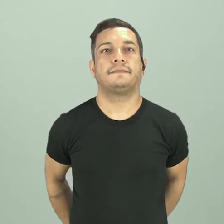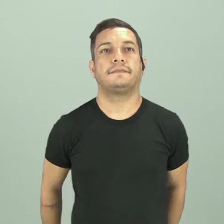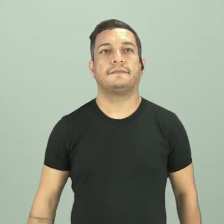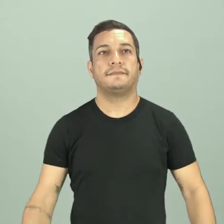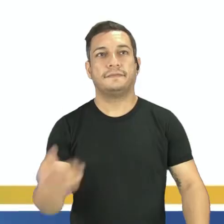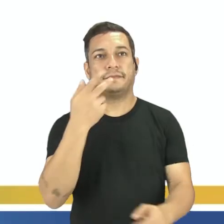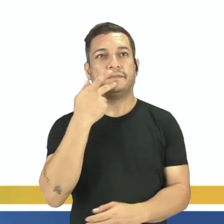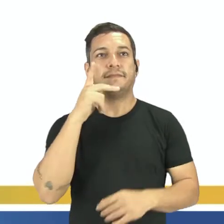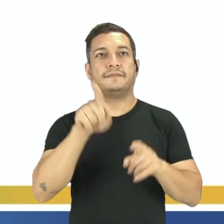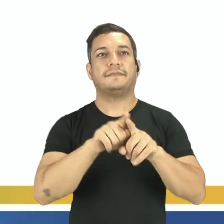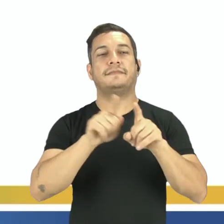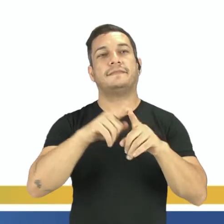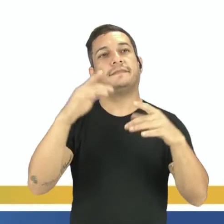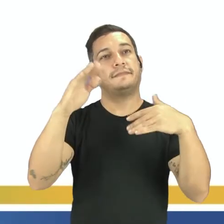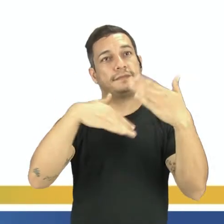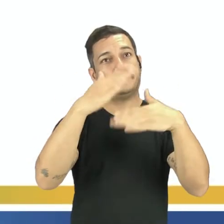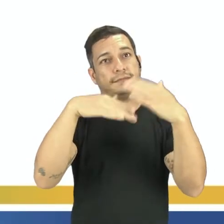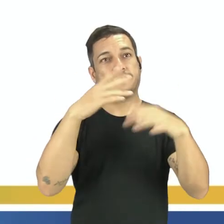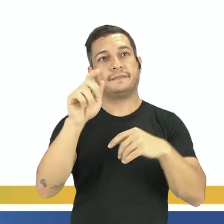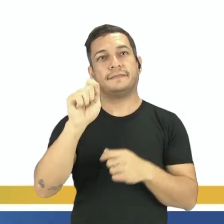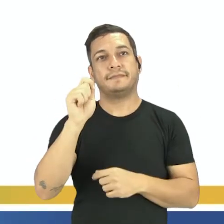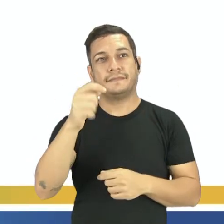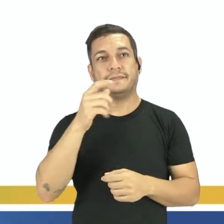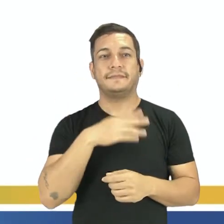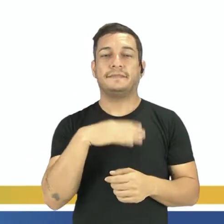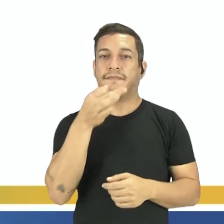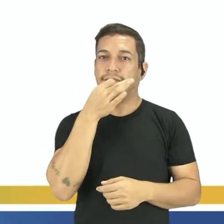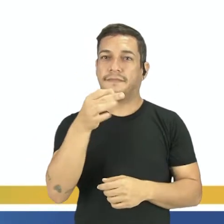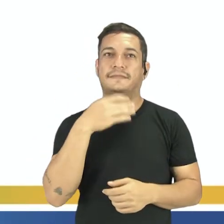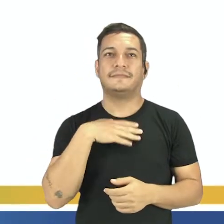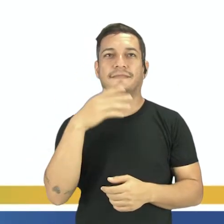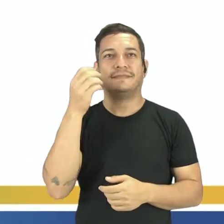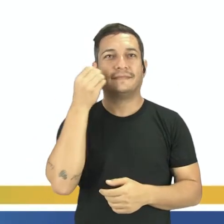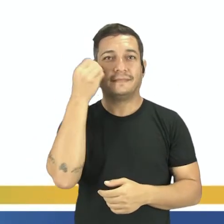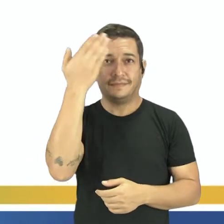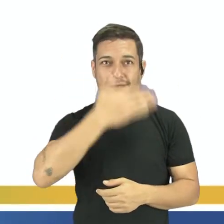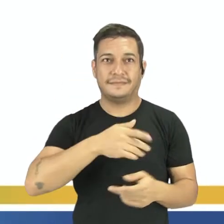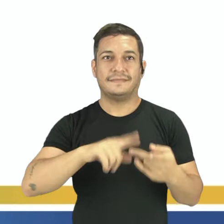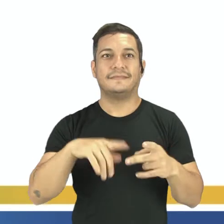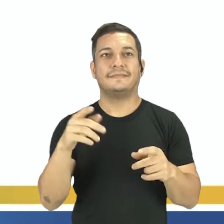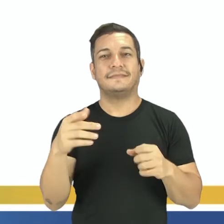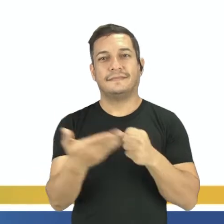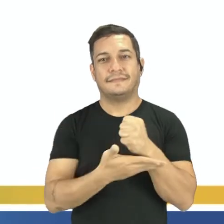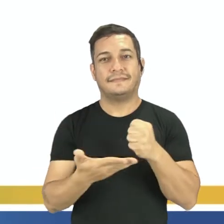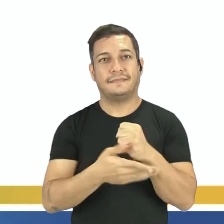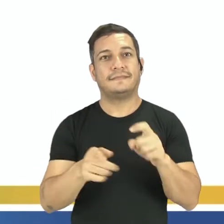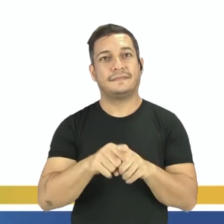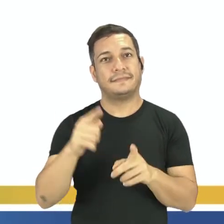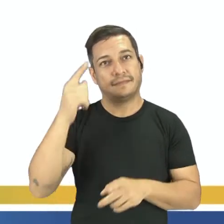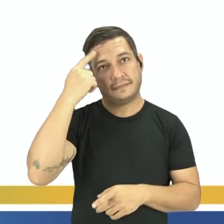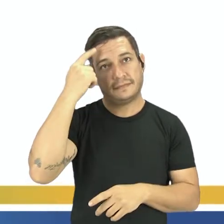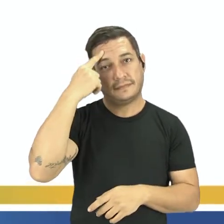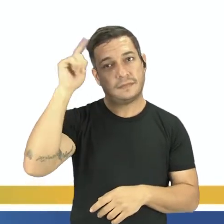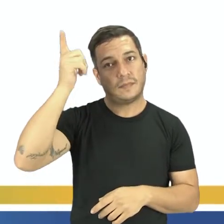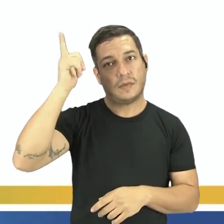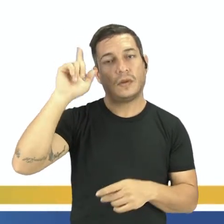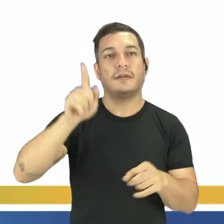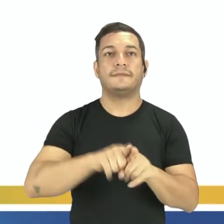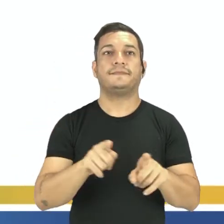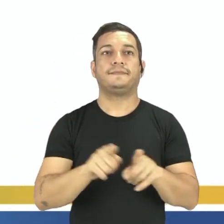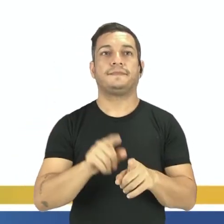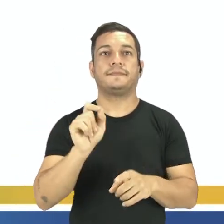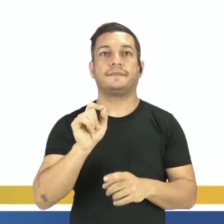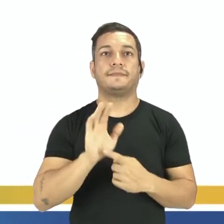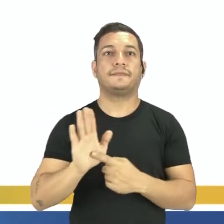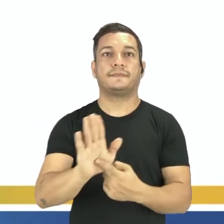lá na introdução. Você também pode fazer uma argumentação por comprovação, argumentação baseada em raciocínio lógico, argumentação